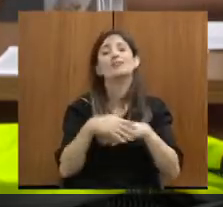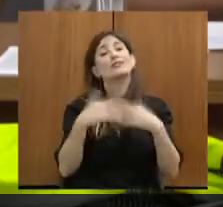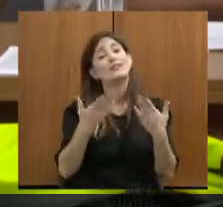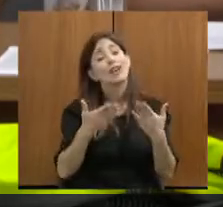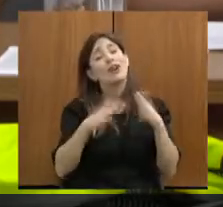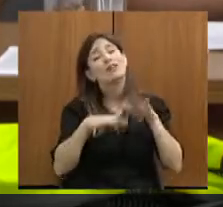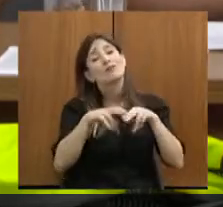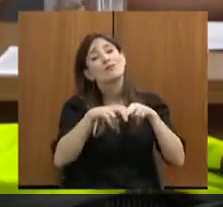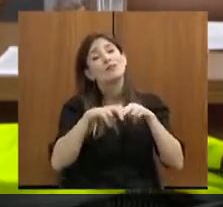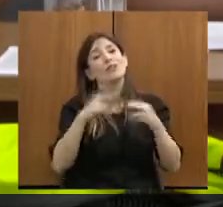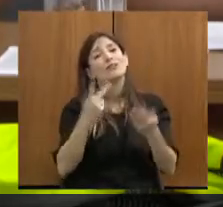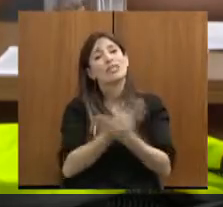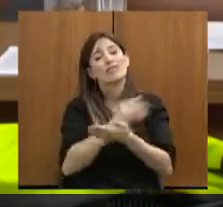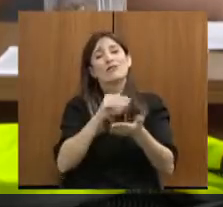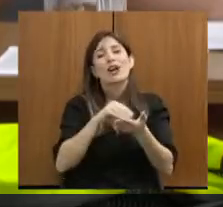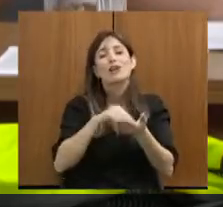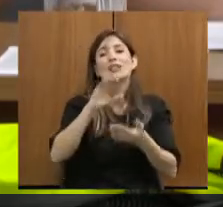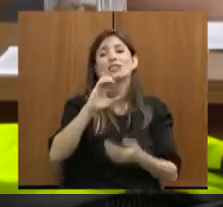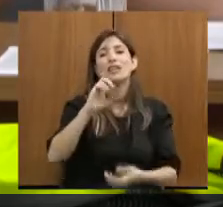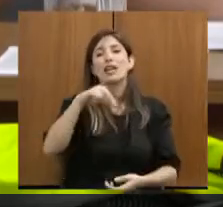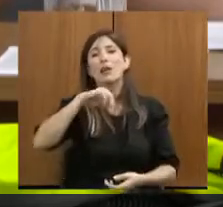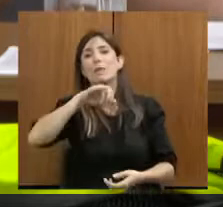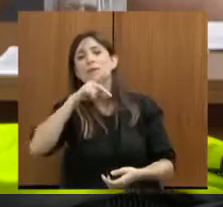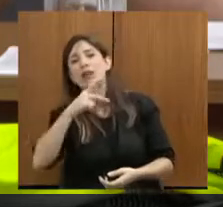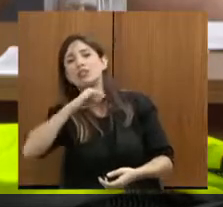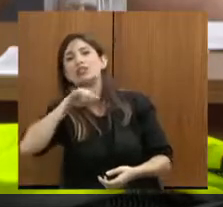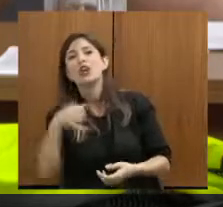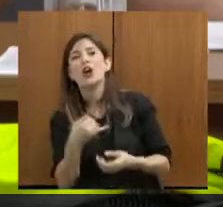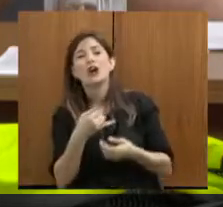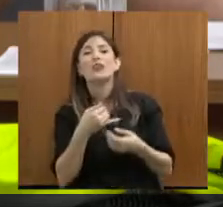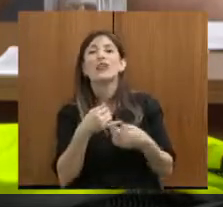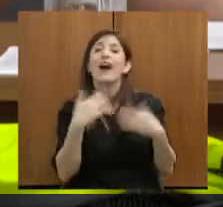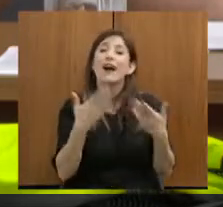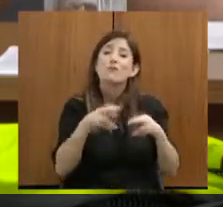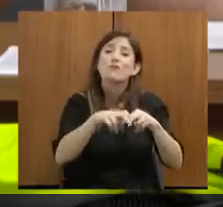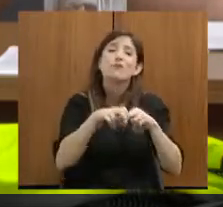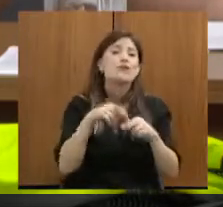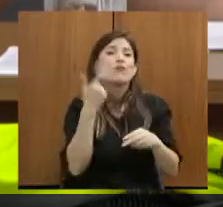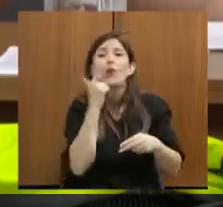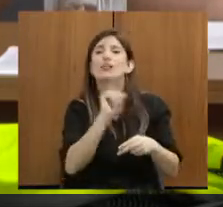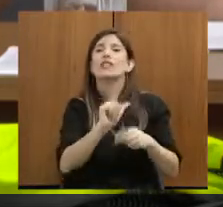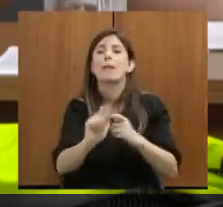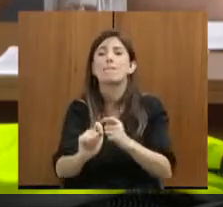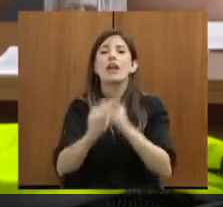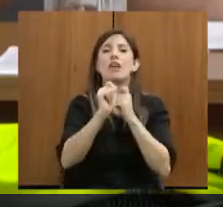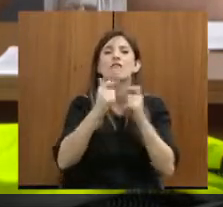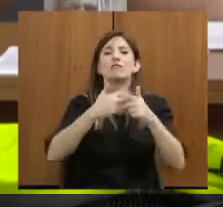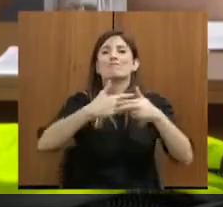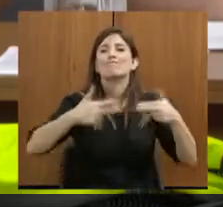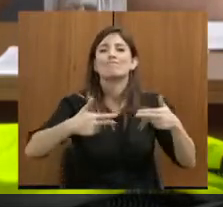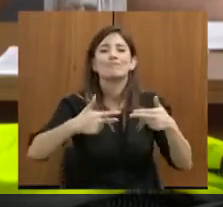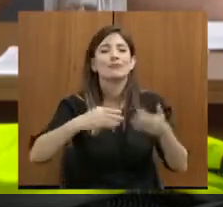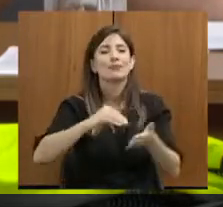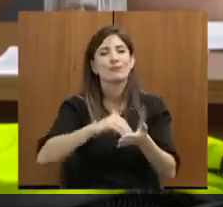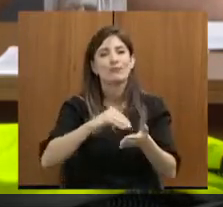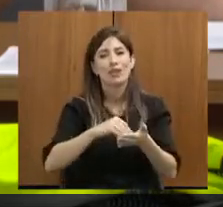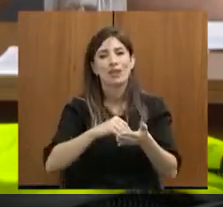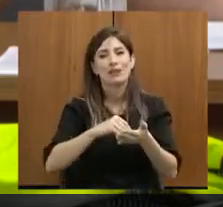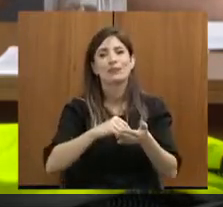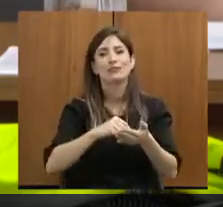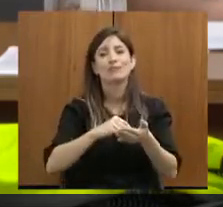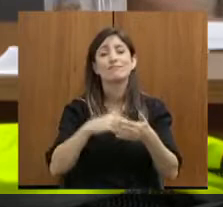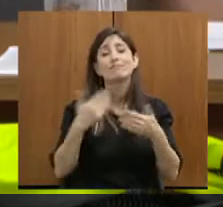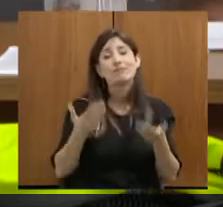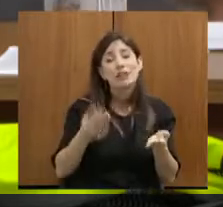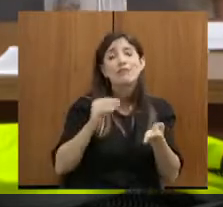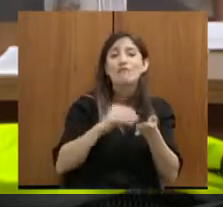você tem que ter isso para você acessar determinadas coisas porém não não ia dado condição na informação para